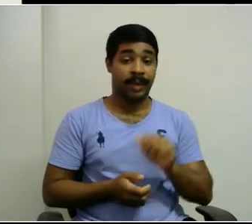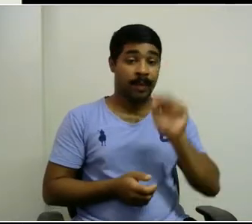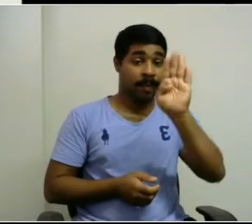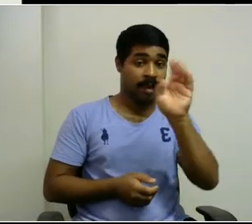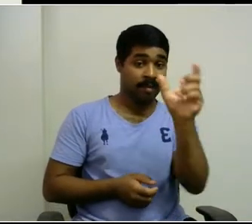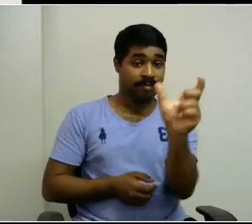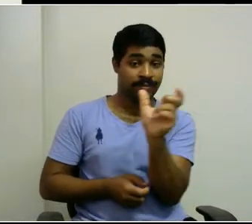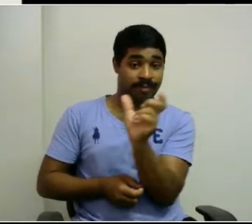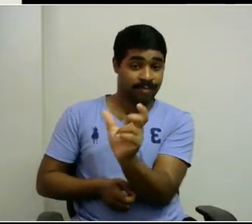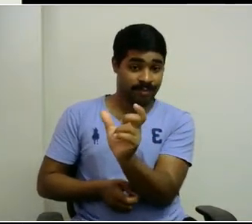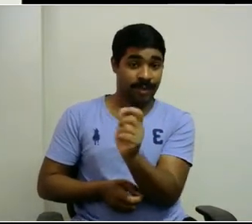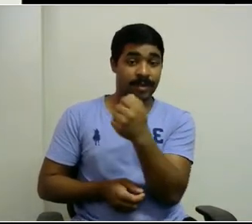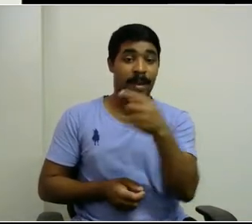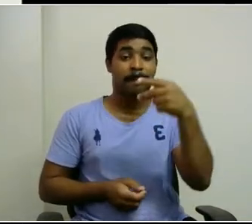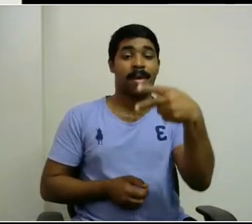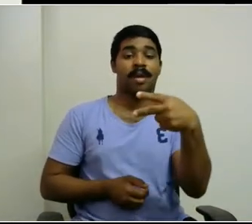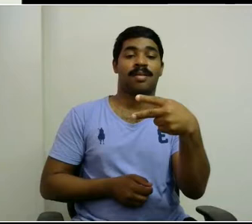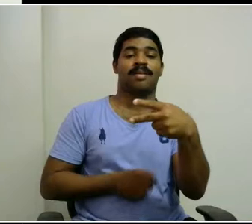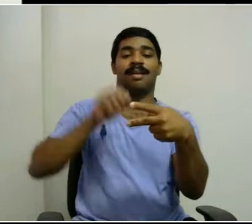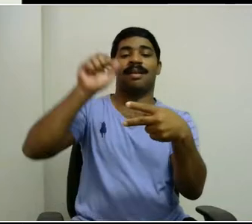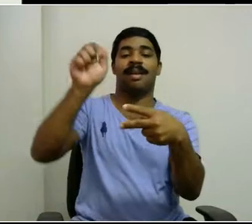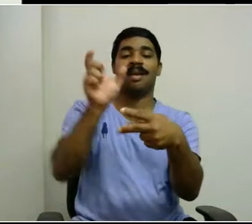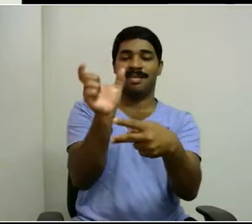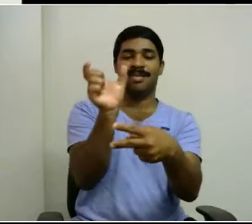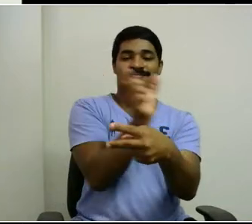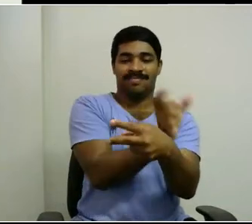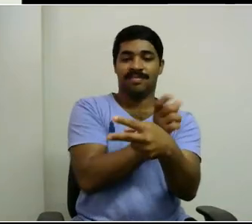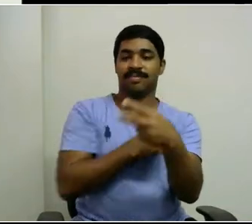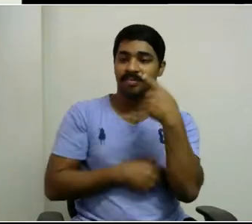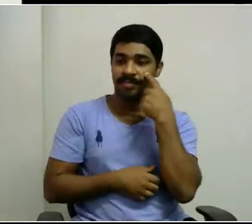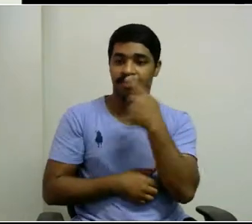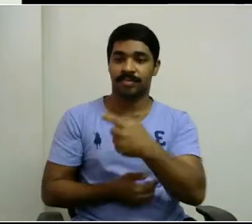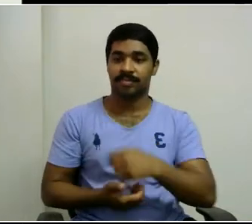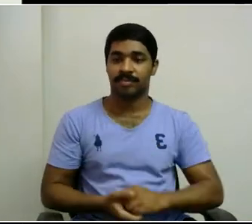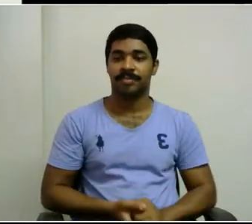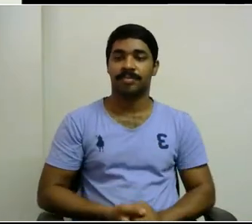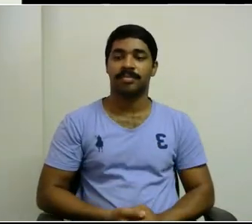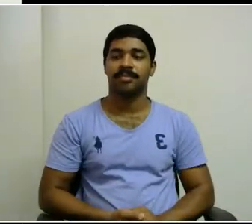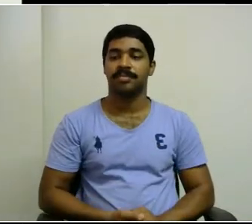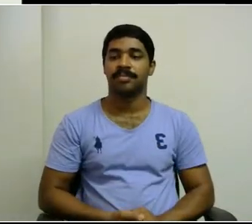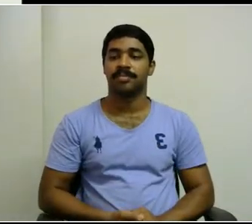é 10x mais 30. Então, tem que ser maior que 10x